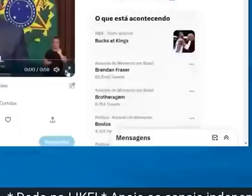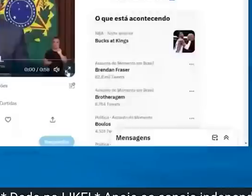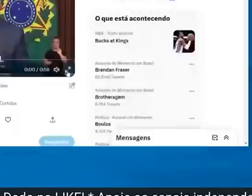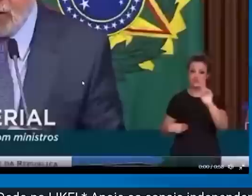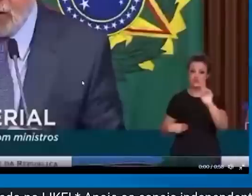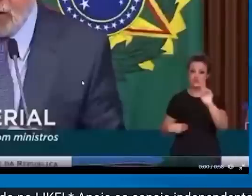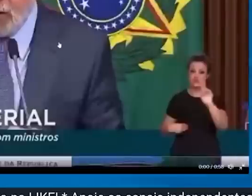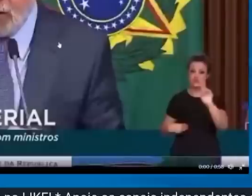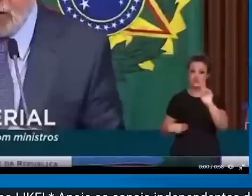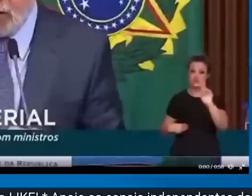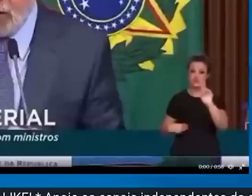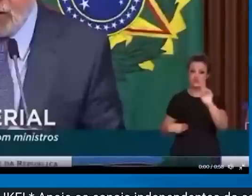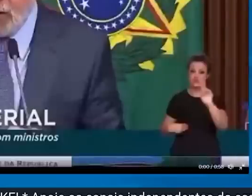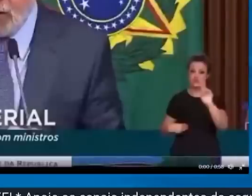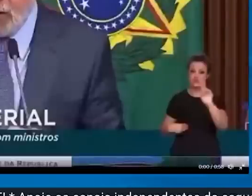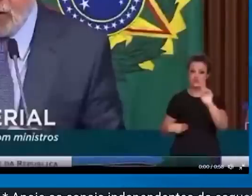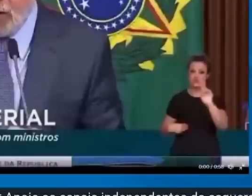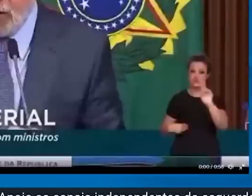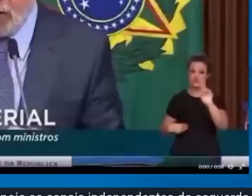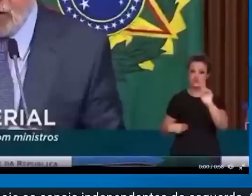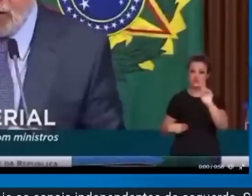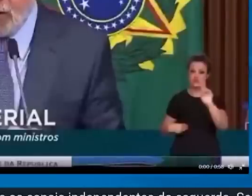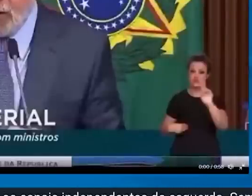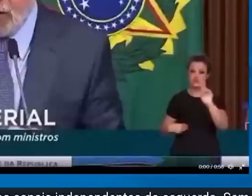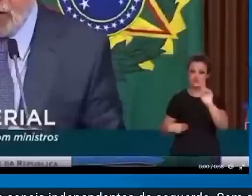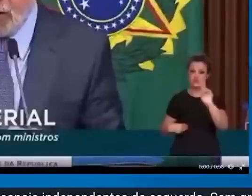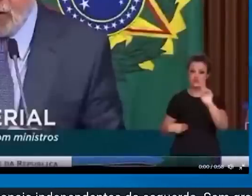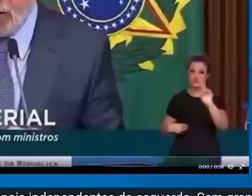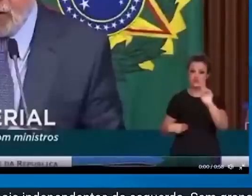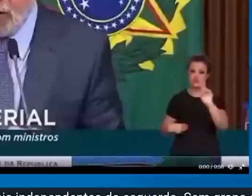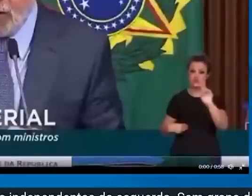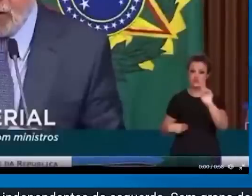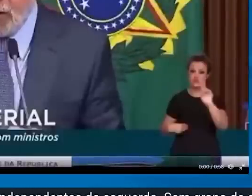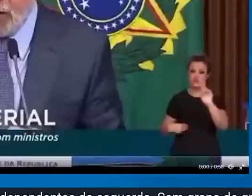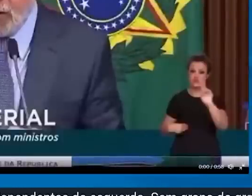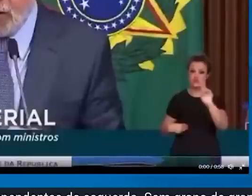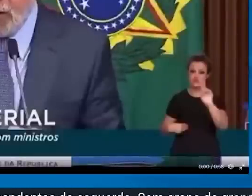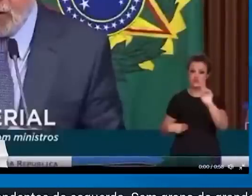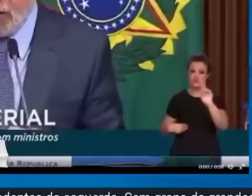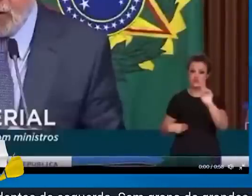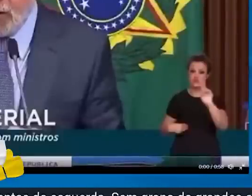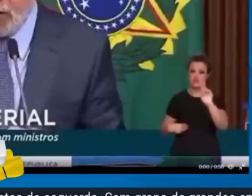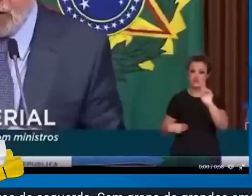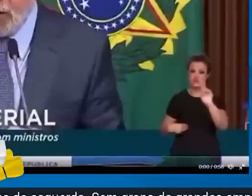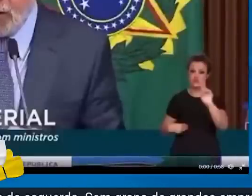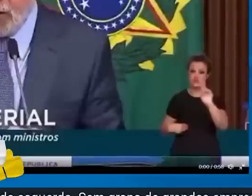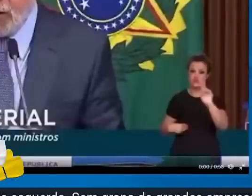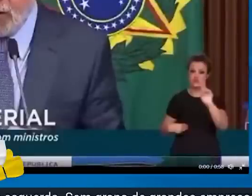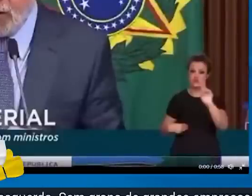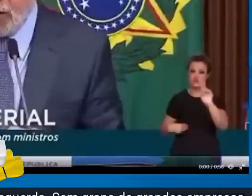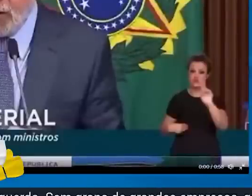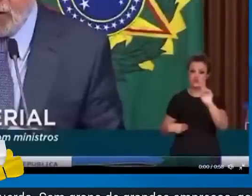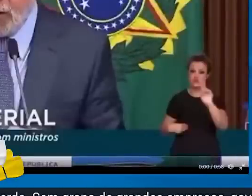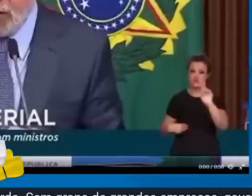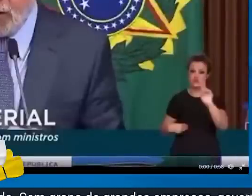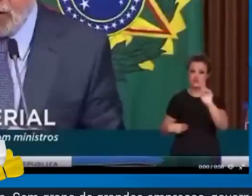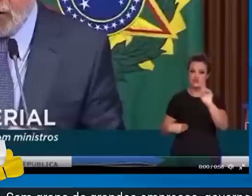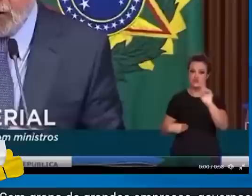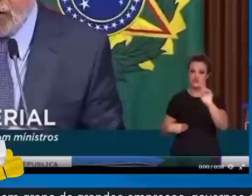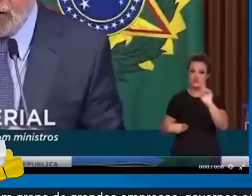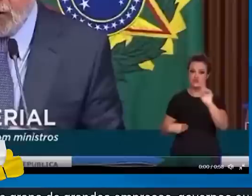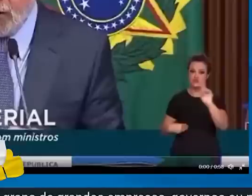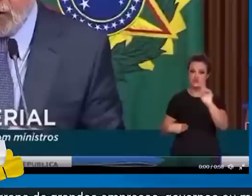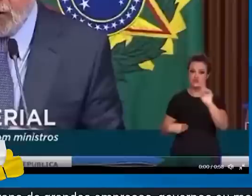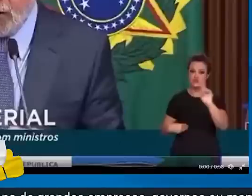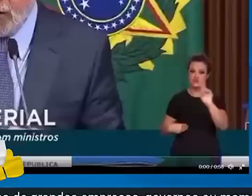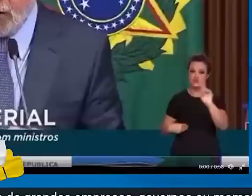governo. Lembra disso aí? Quando foi para voltar, por exemplo, a questão dos combustíveis. Pô, isso aí não é para discutir, mano. Não é para